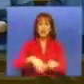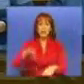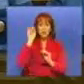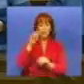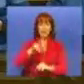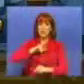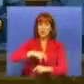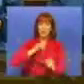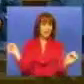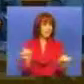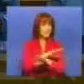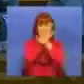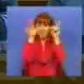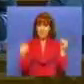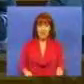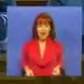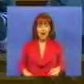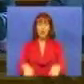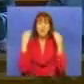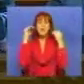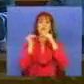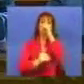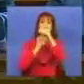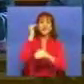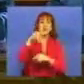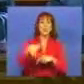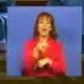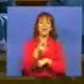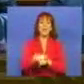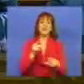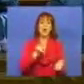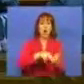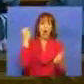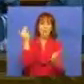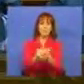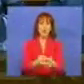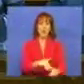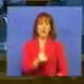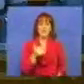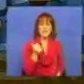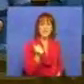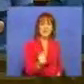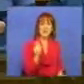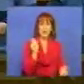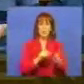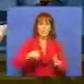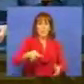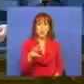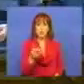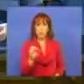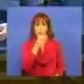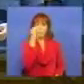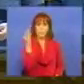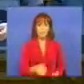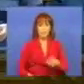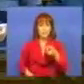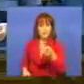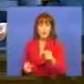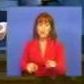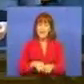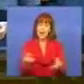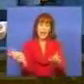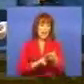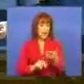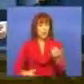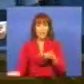Portugal. E é muito clara. No ensino secundário a taxa de retenção é de 25,8%. Numa